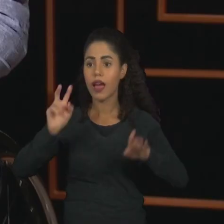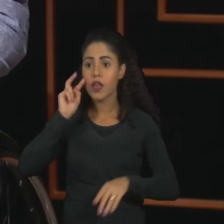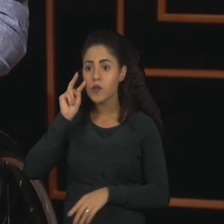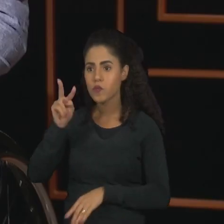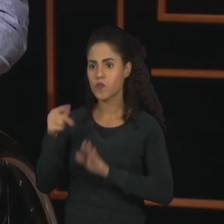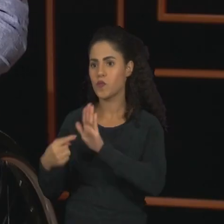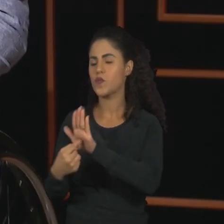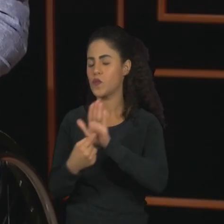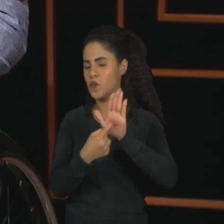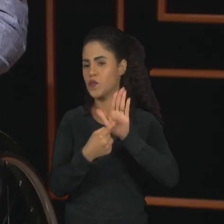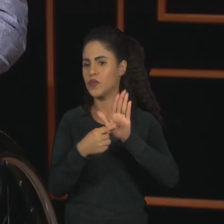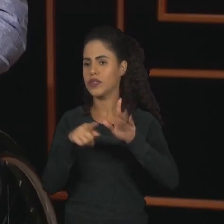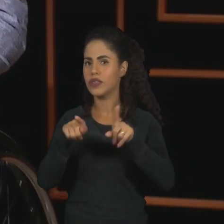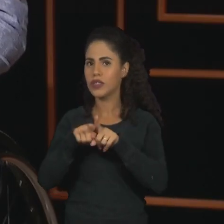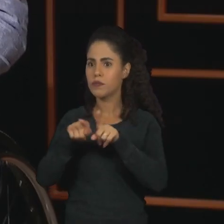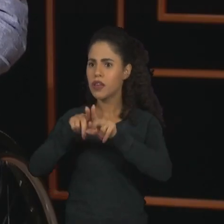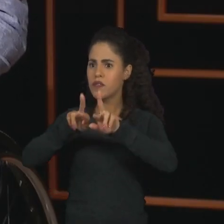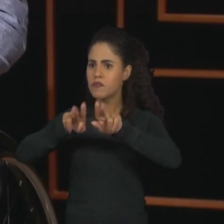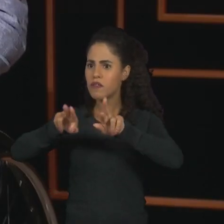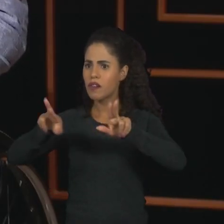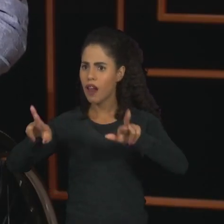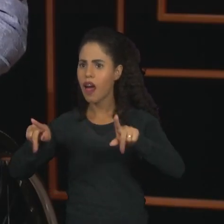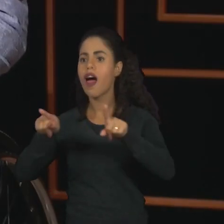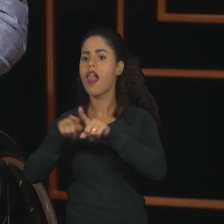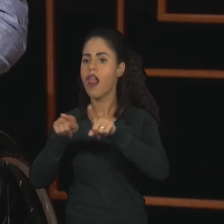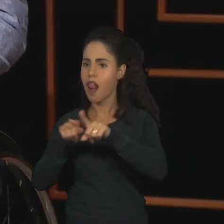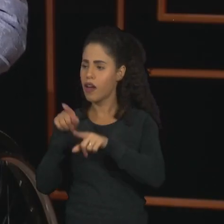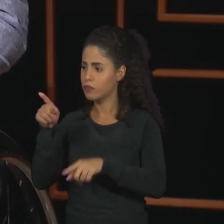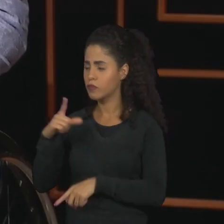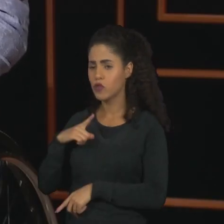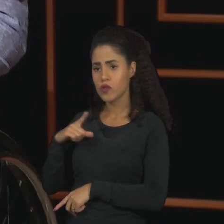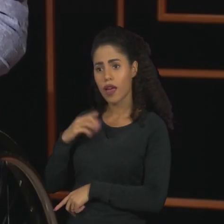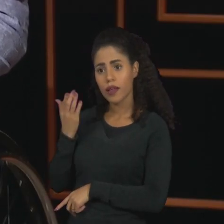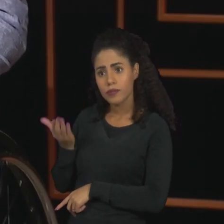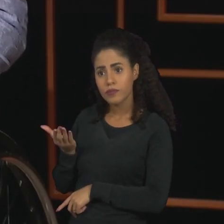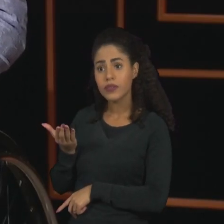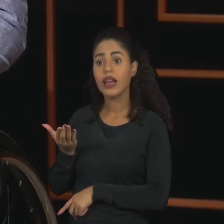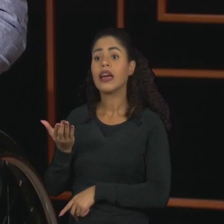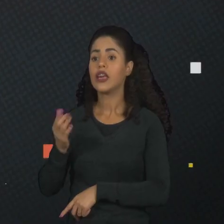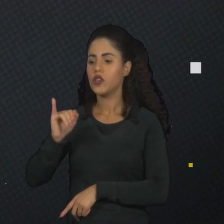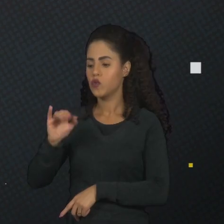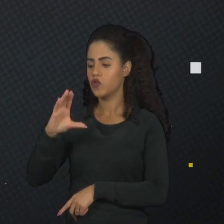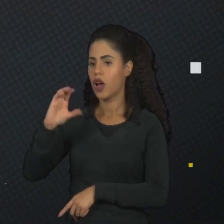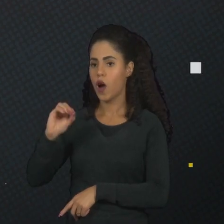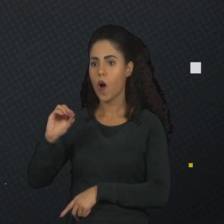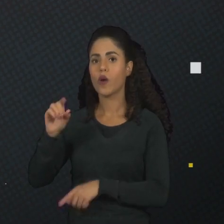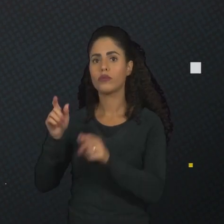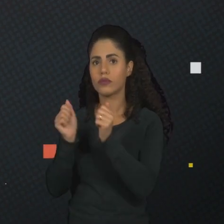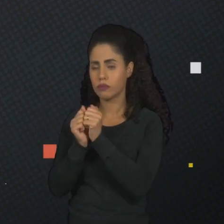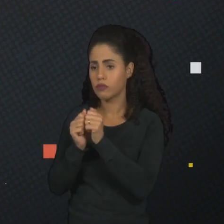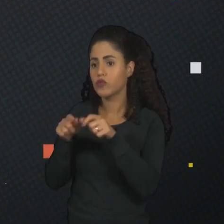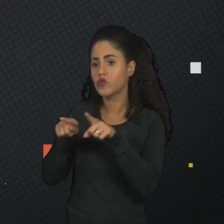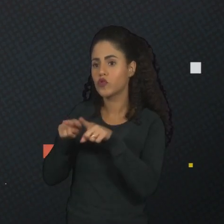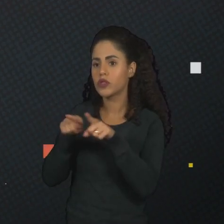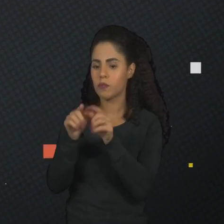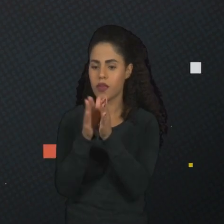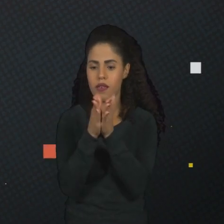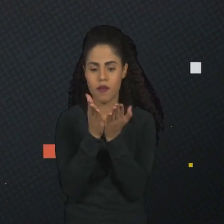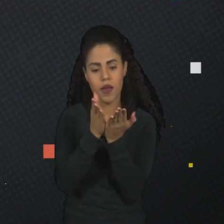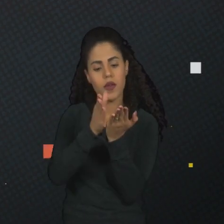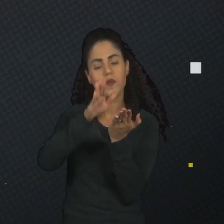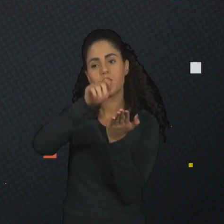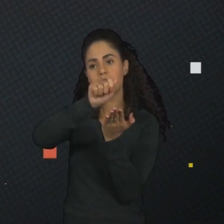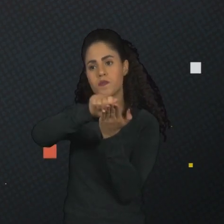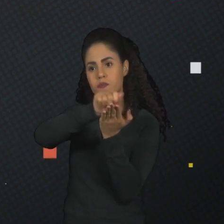mostrando essa série toda na Pinacoteca do Estado e o Jacó foi quem fez o livro.